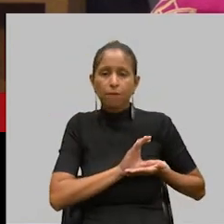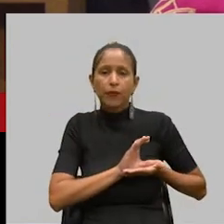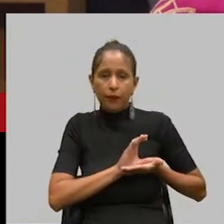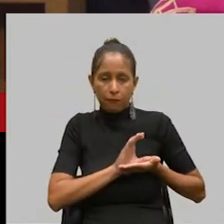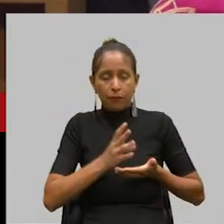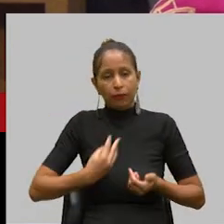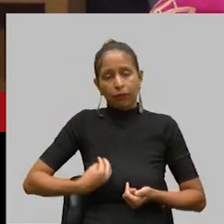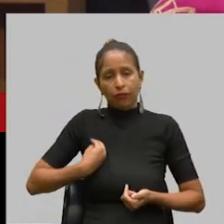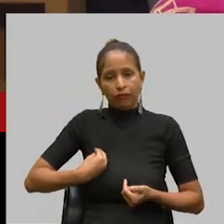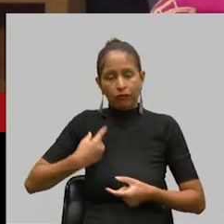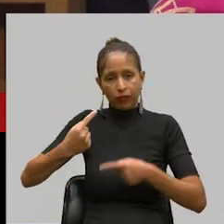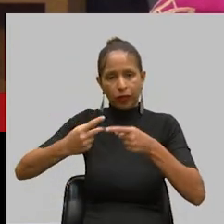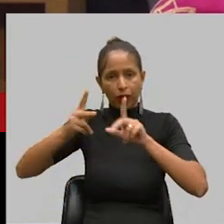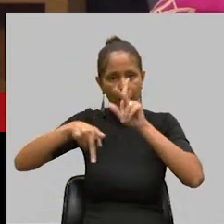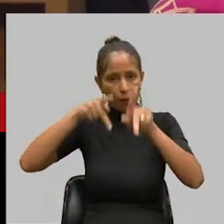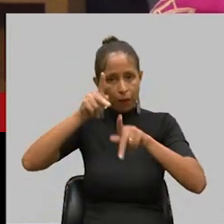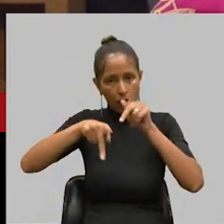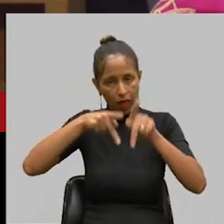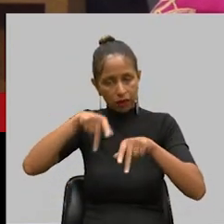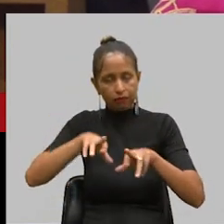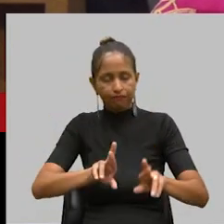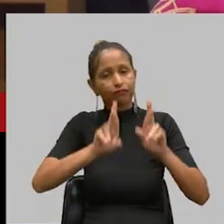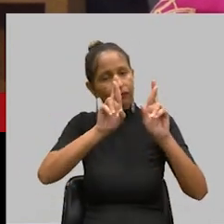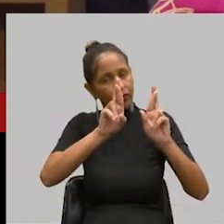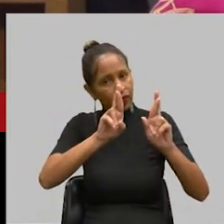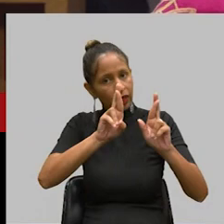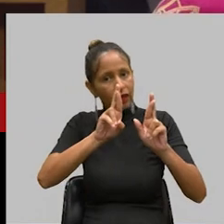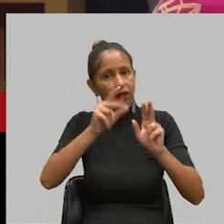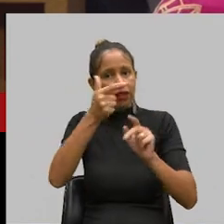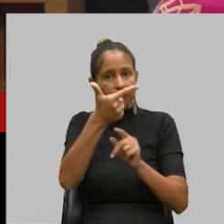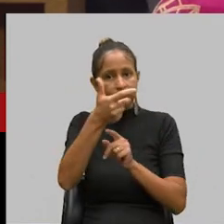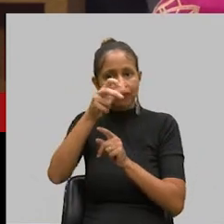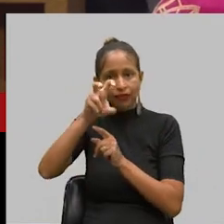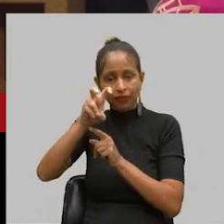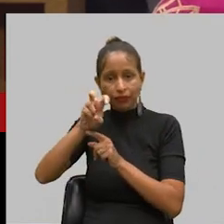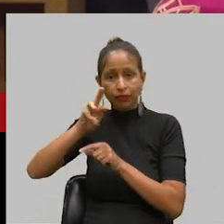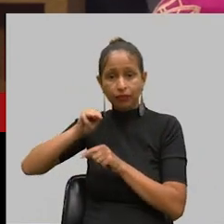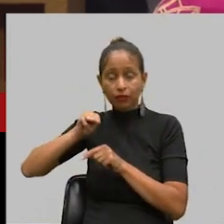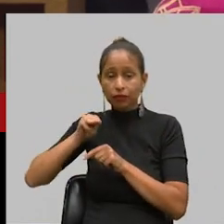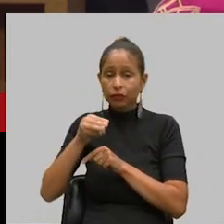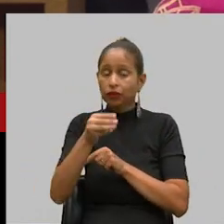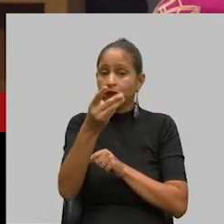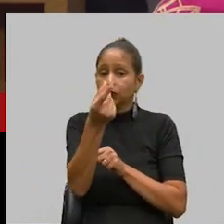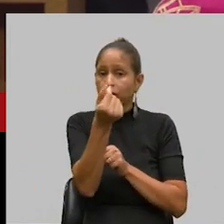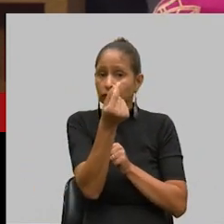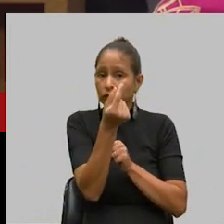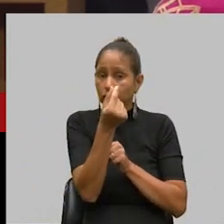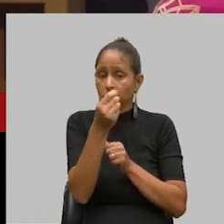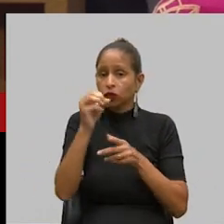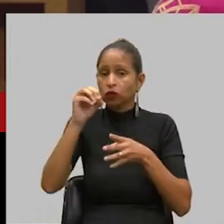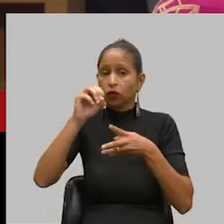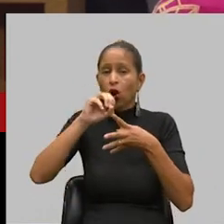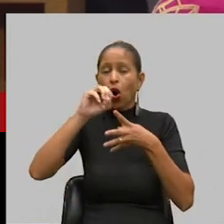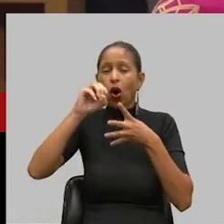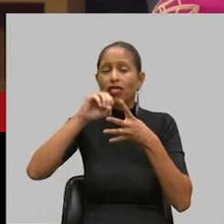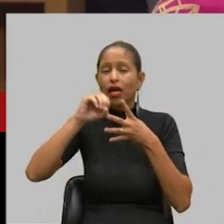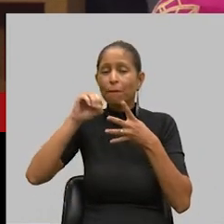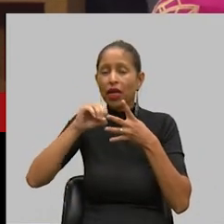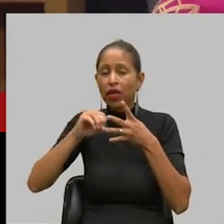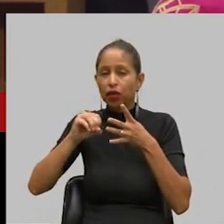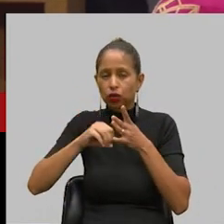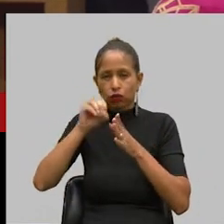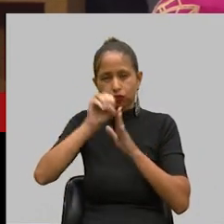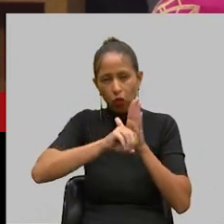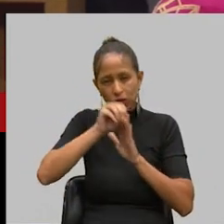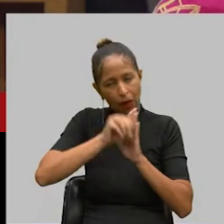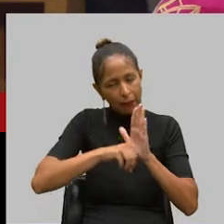Participação Popular é responsável por R5 milhões deais do orçamento público que